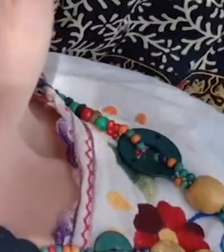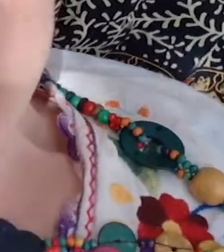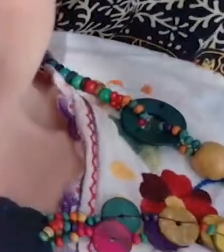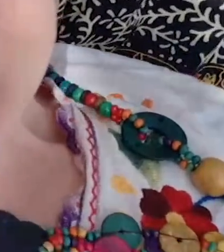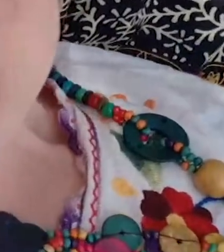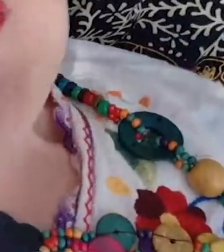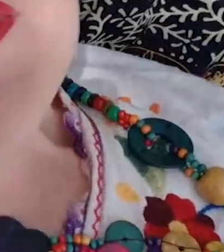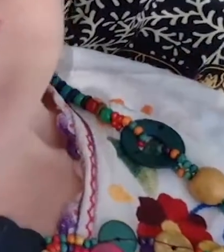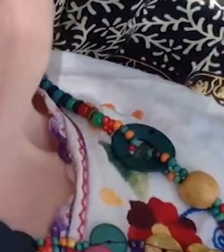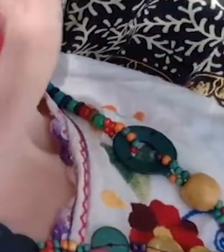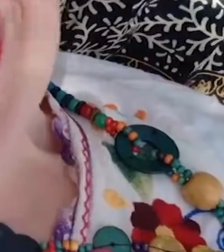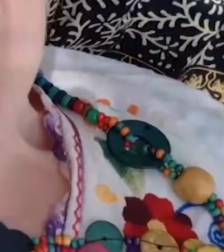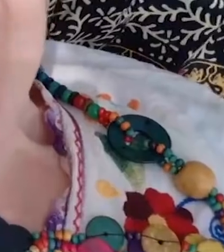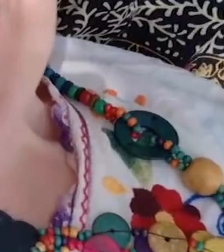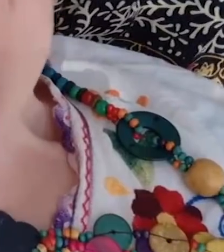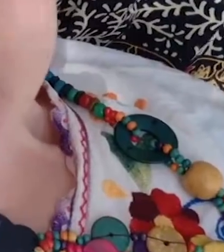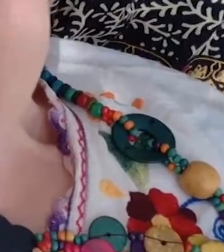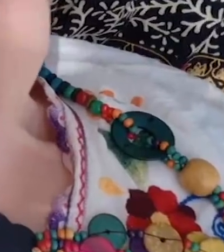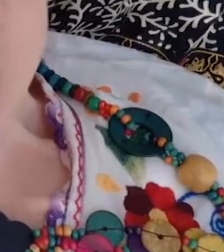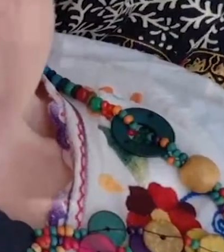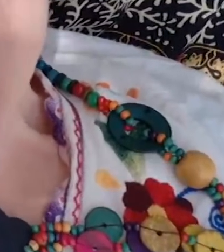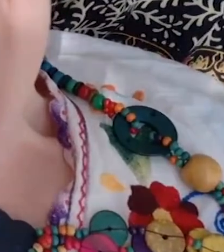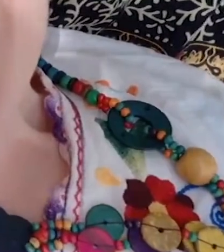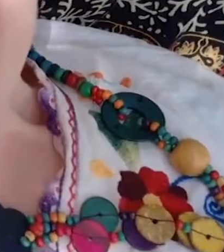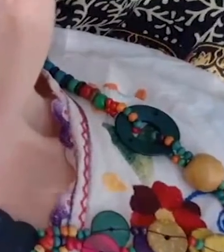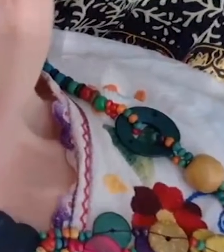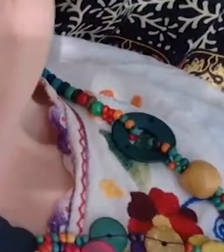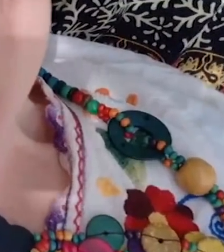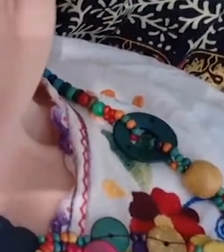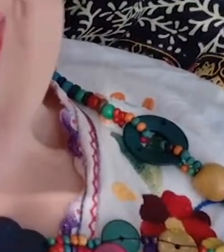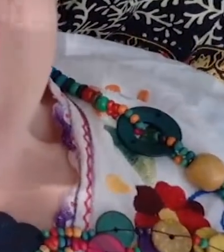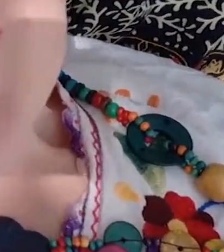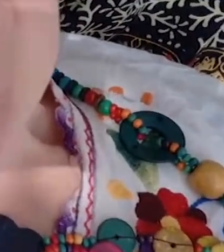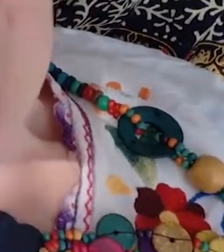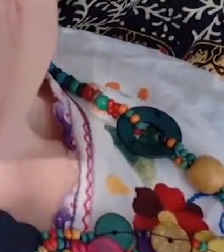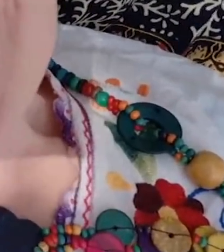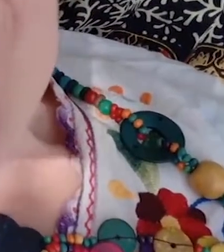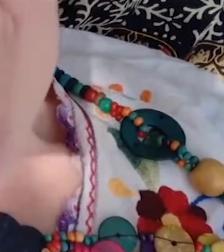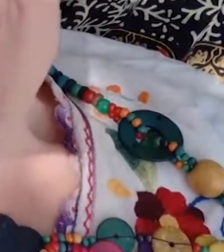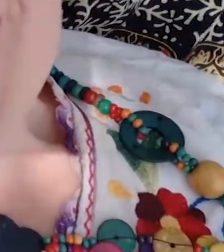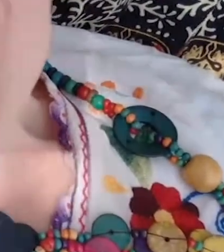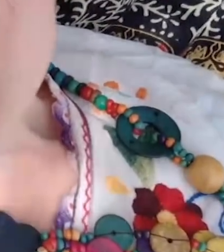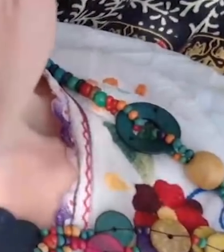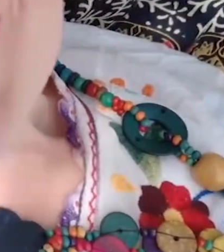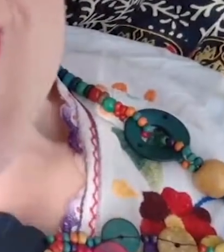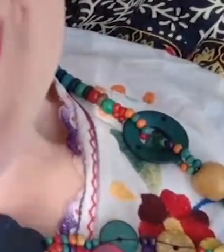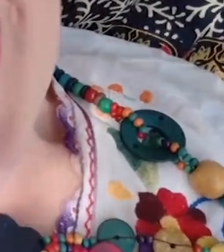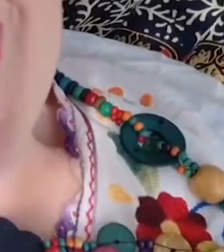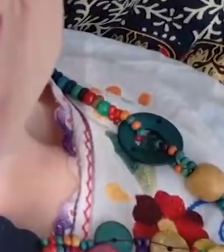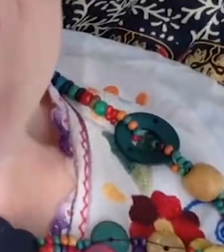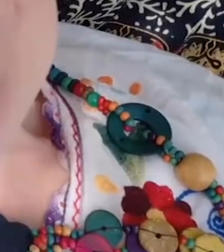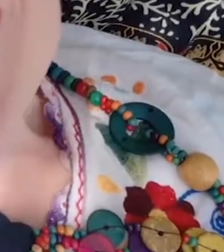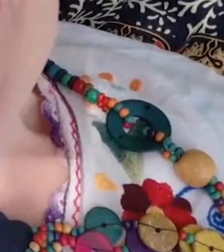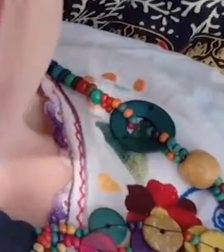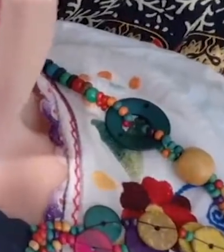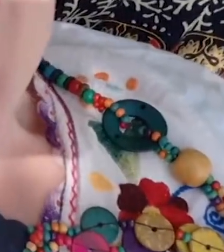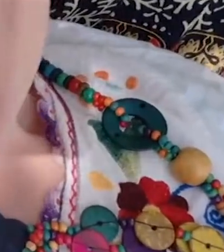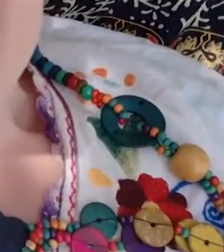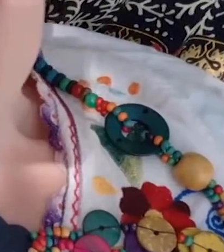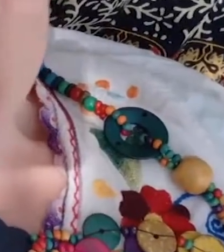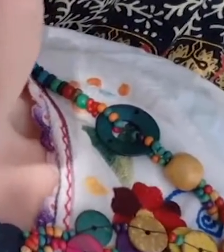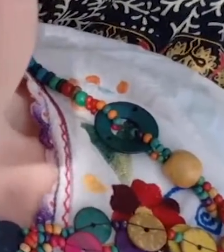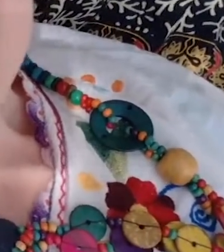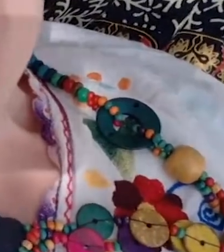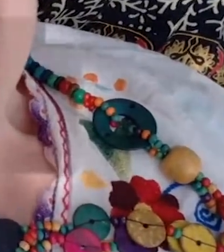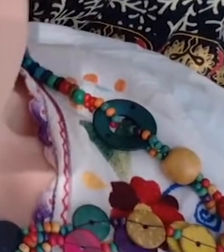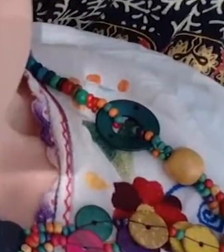lara. Bom dia, queridos, bom dia, queridas. Eu estou aqui aguardando vocês chegarem, estou aqui